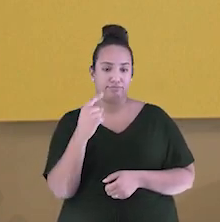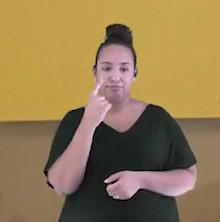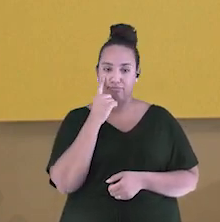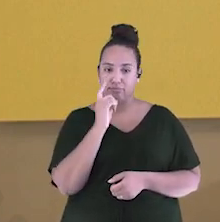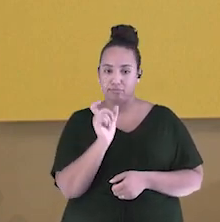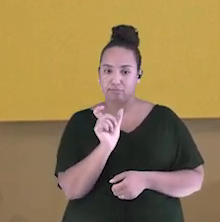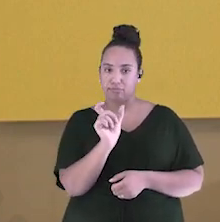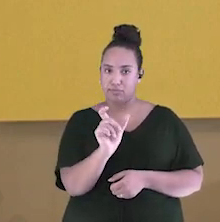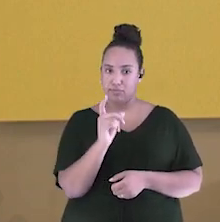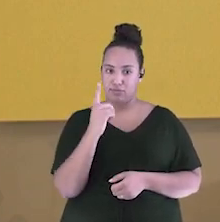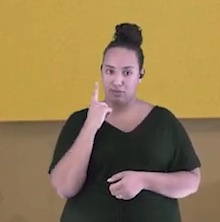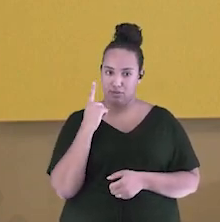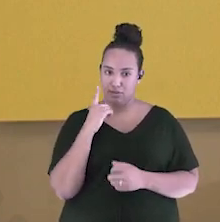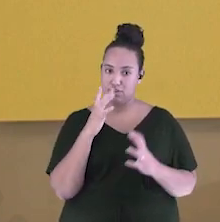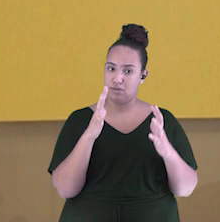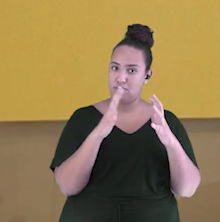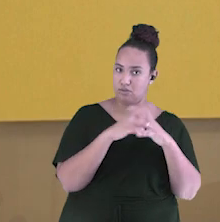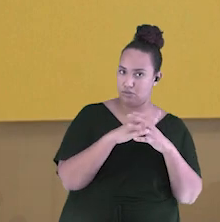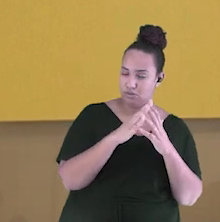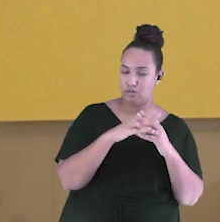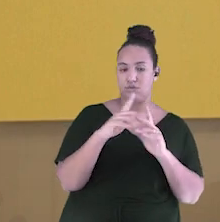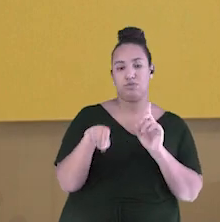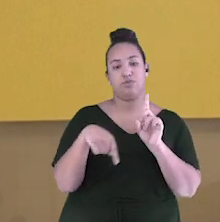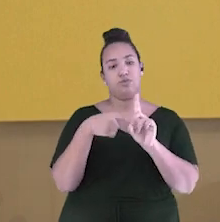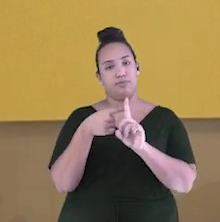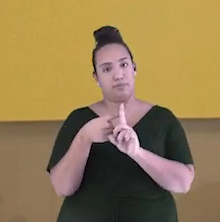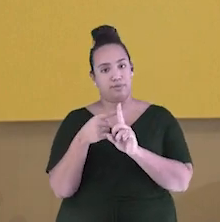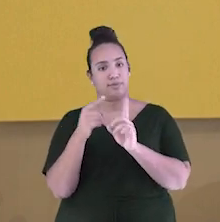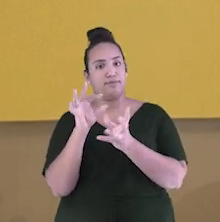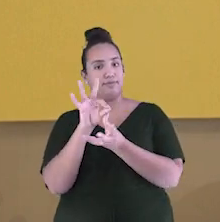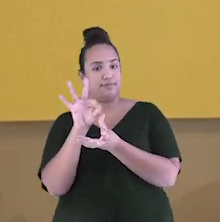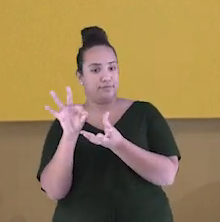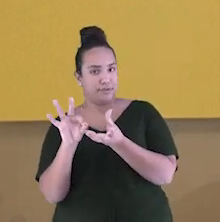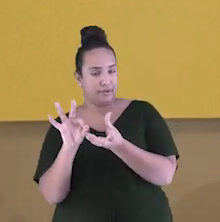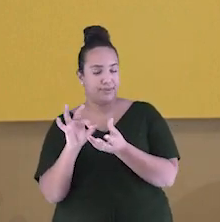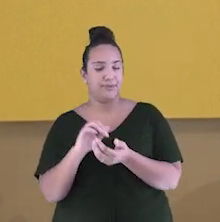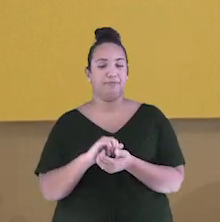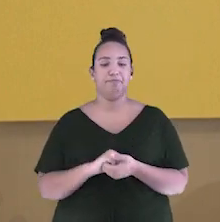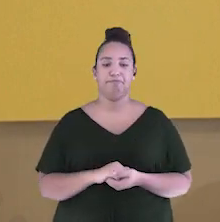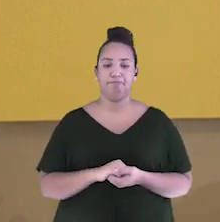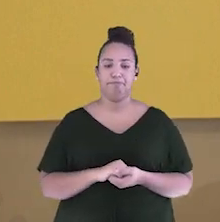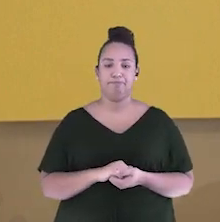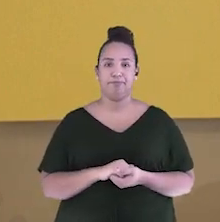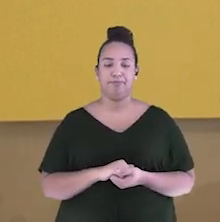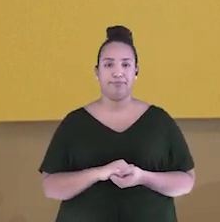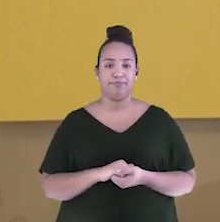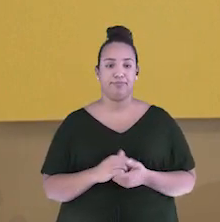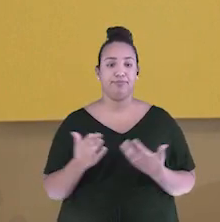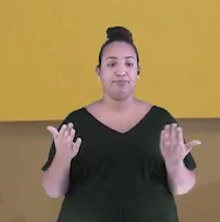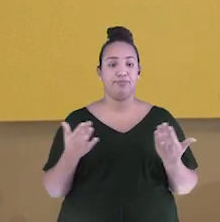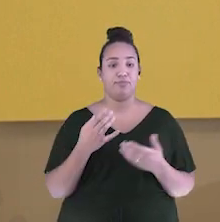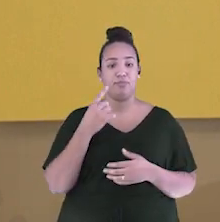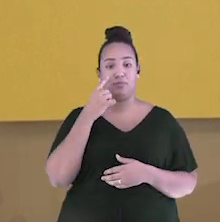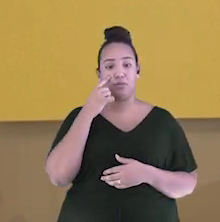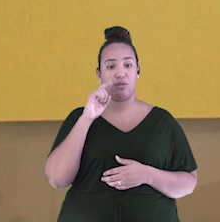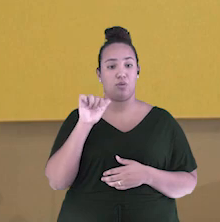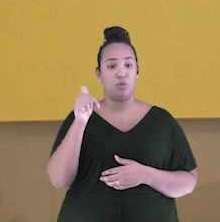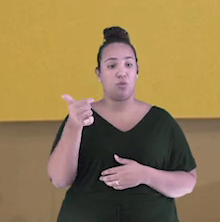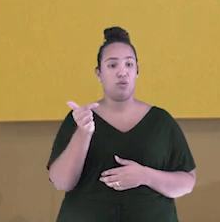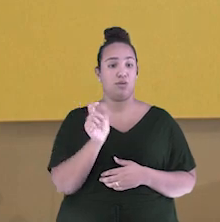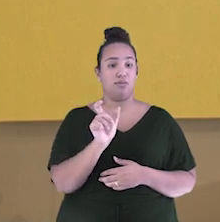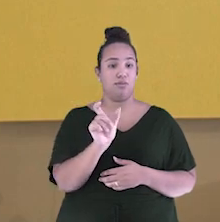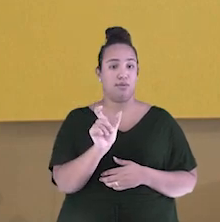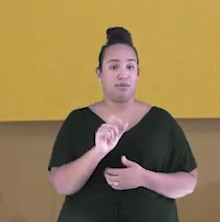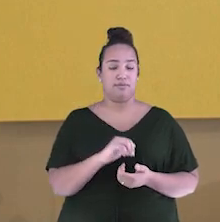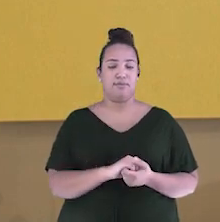Nesta palavra, nós temos consoante mais vogal. Agora, observe a palavra